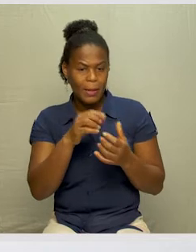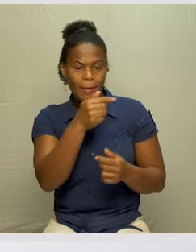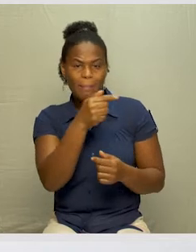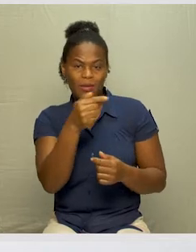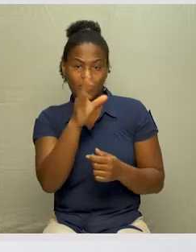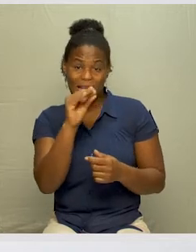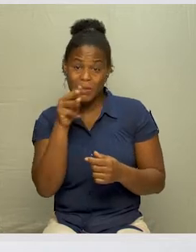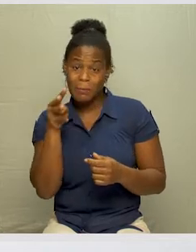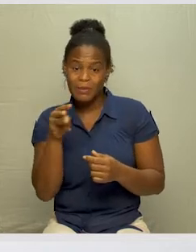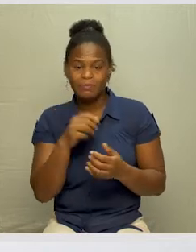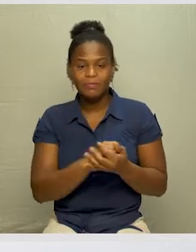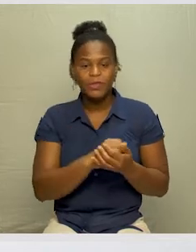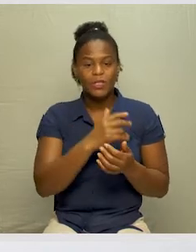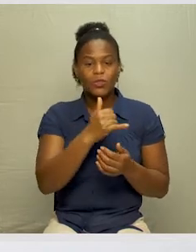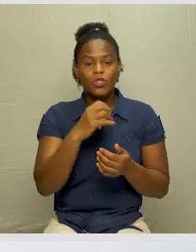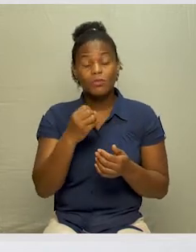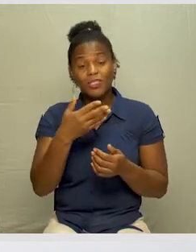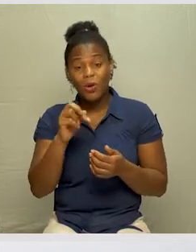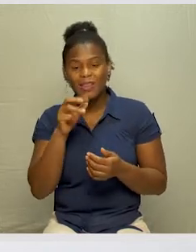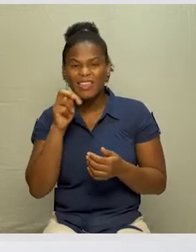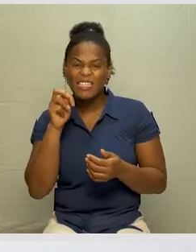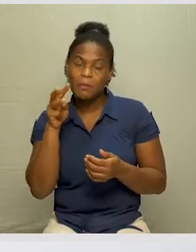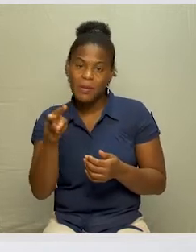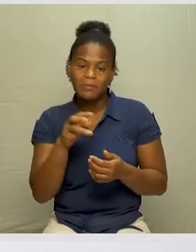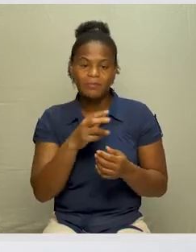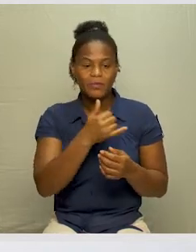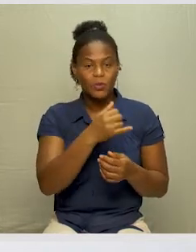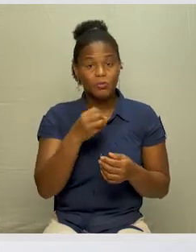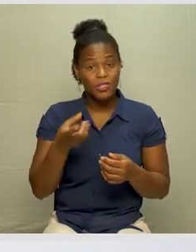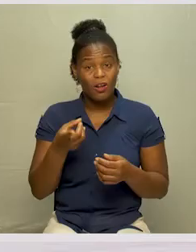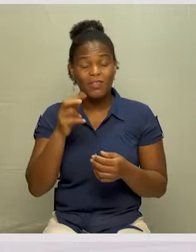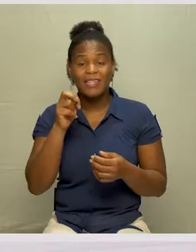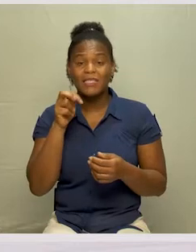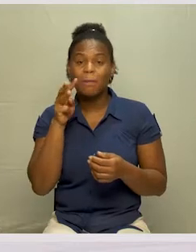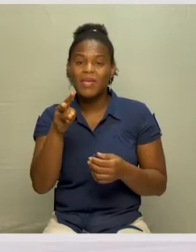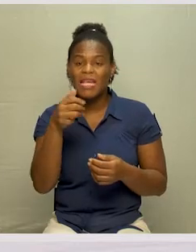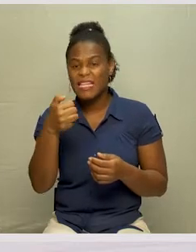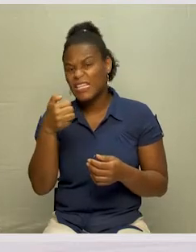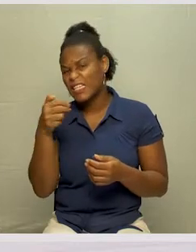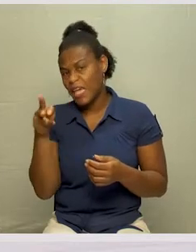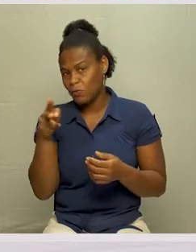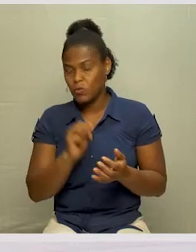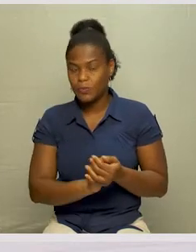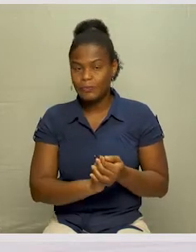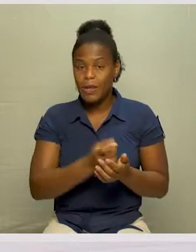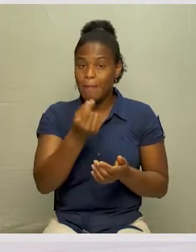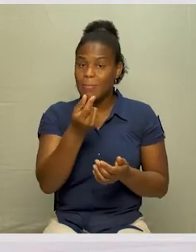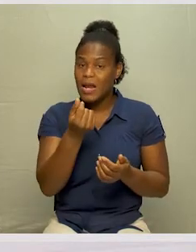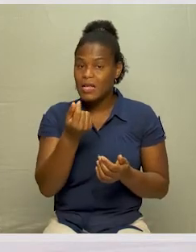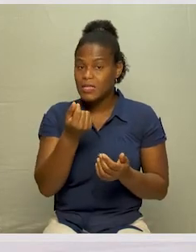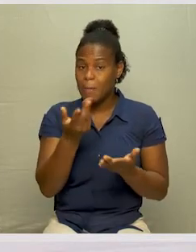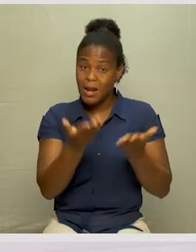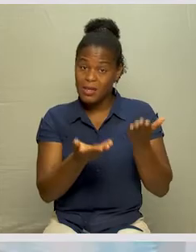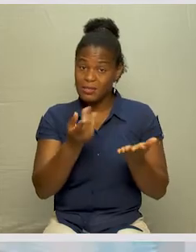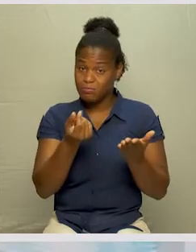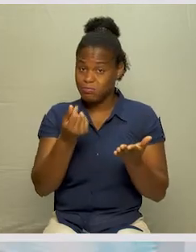negativo. 2018, 3 mil, 2019, 3.500. Balança de capital, vocês estão a